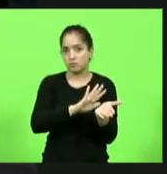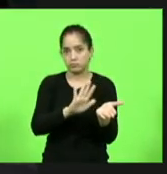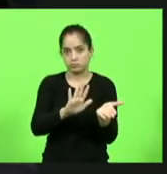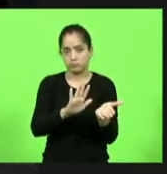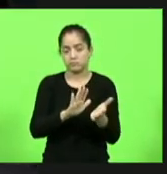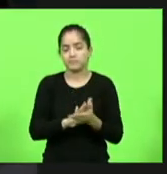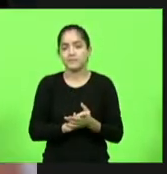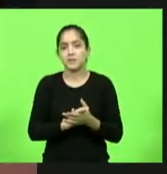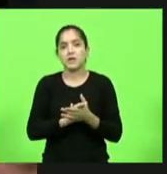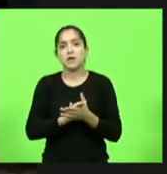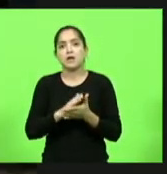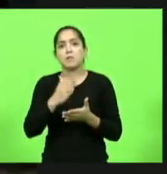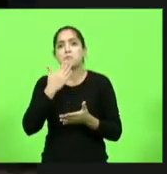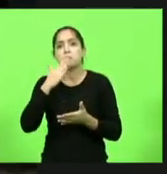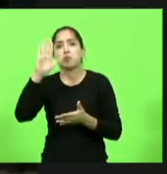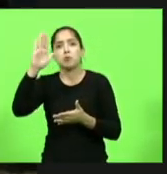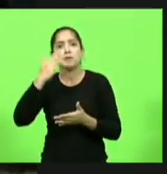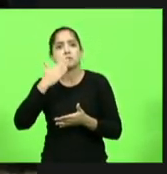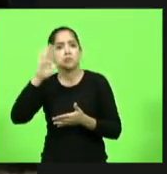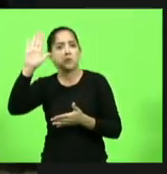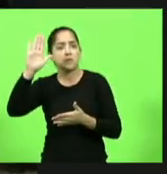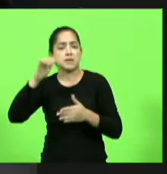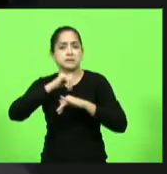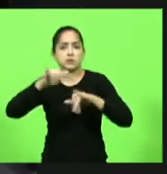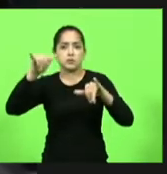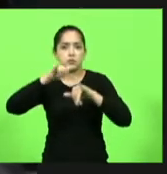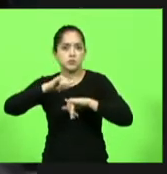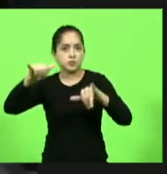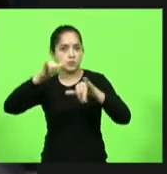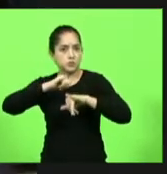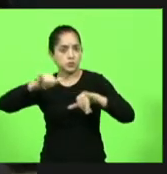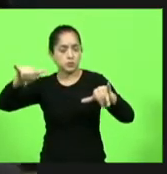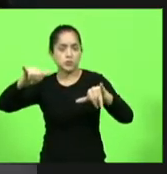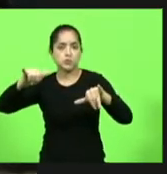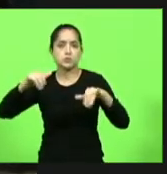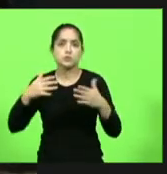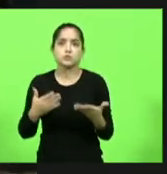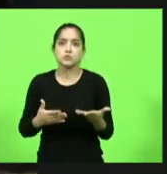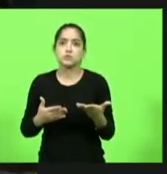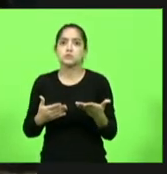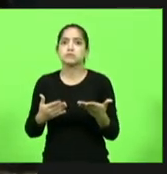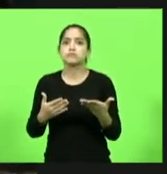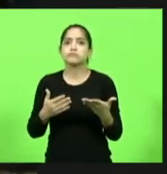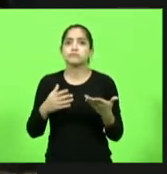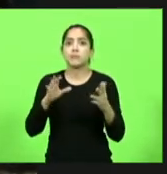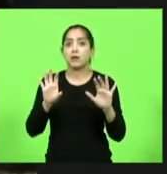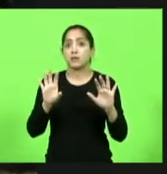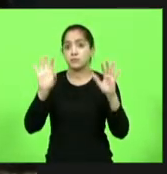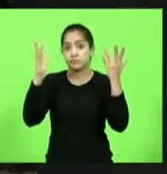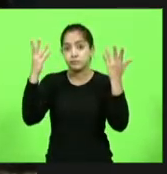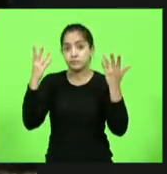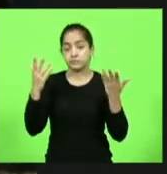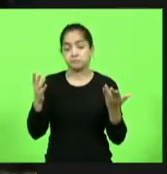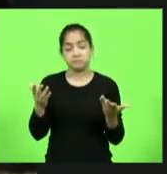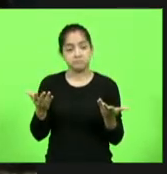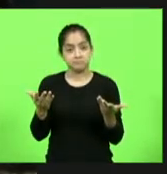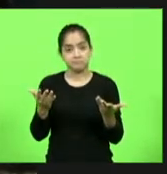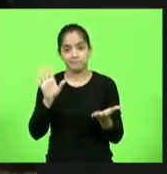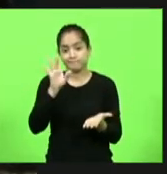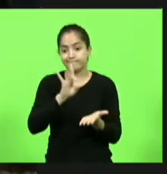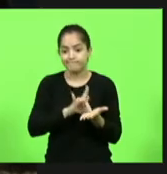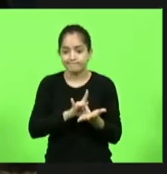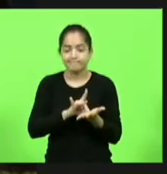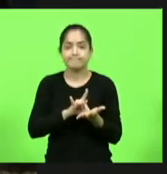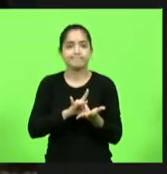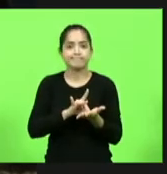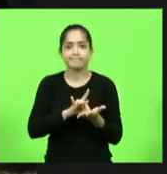muita promessa, muito anúncio de obra, muita festa, muito foguetório, mas, de fato,